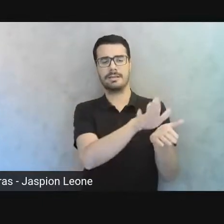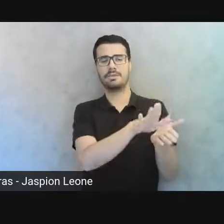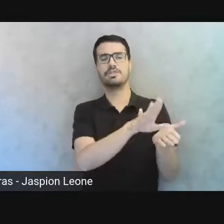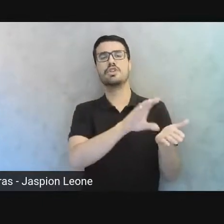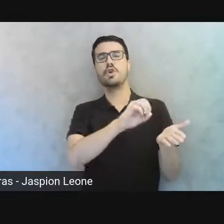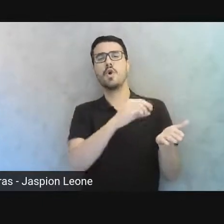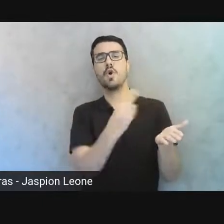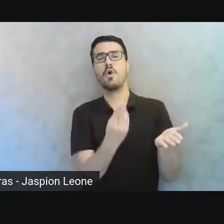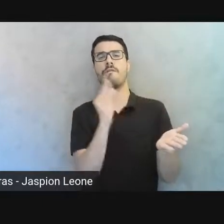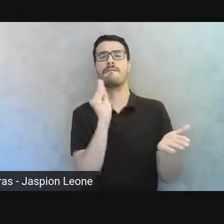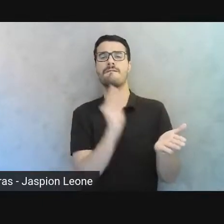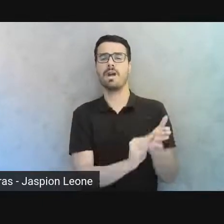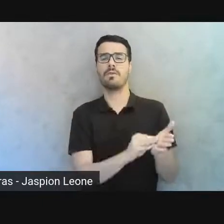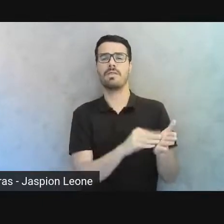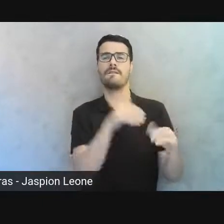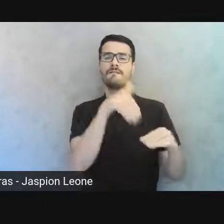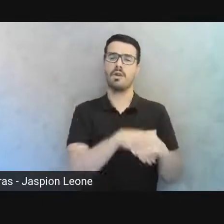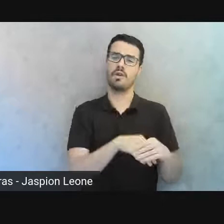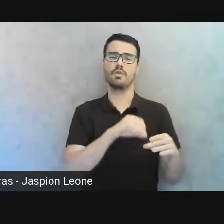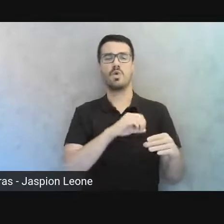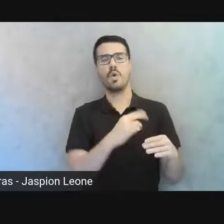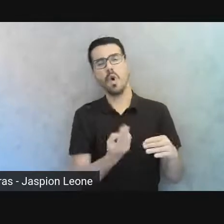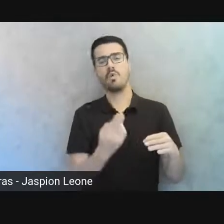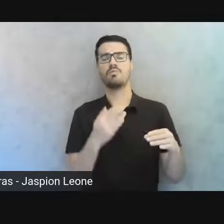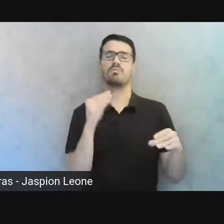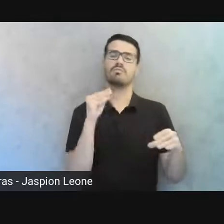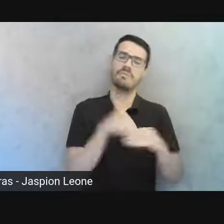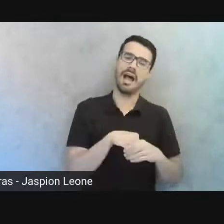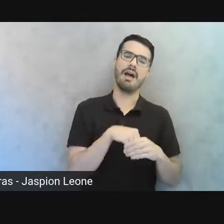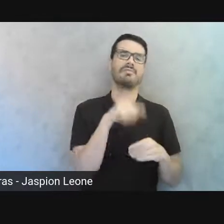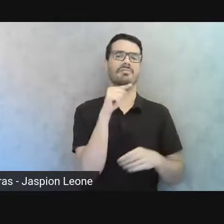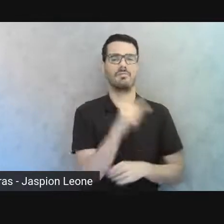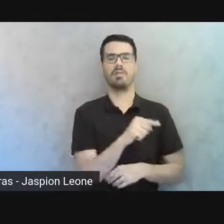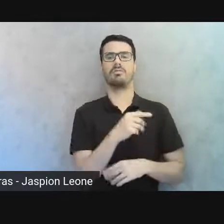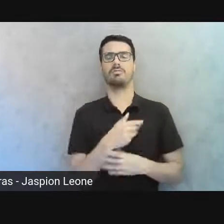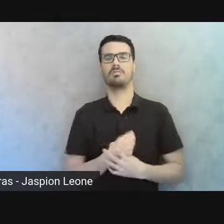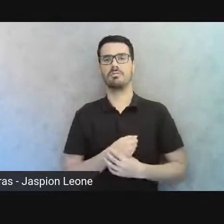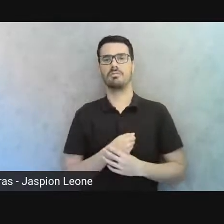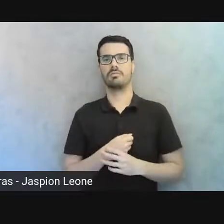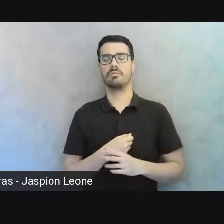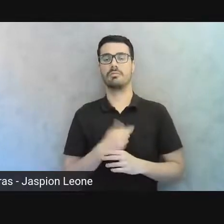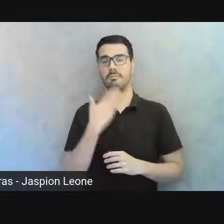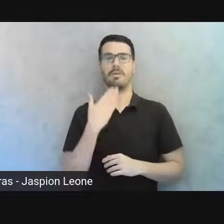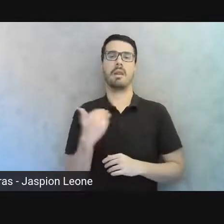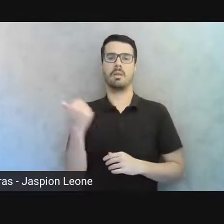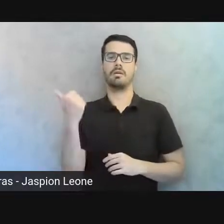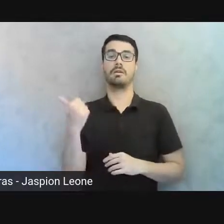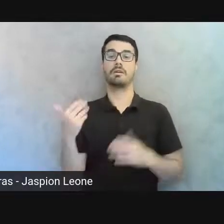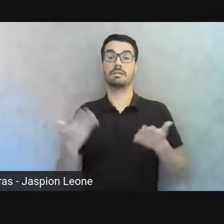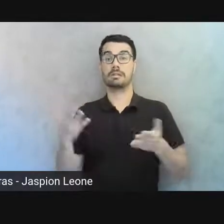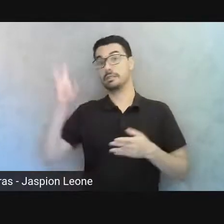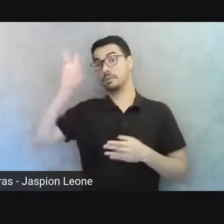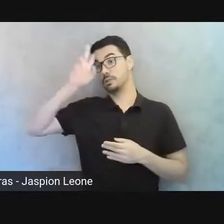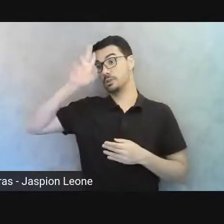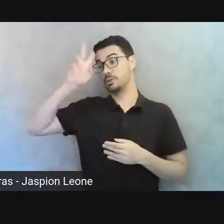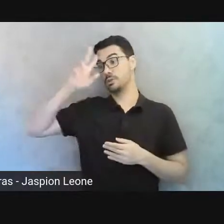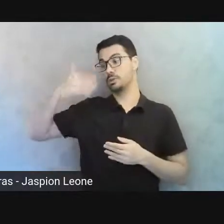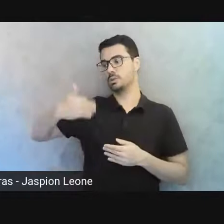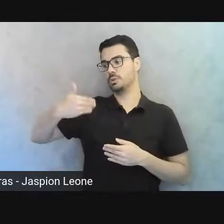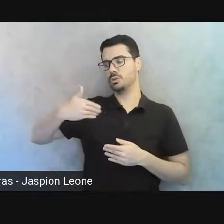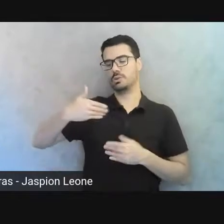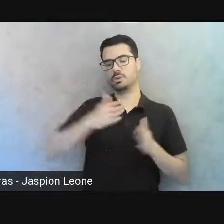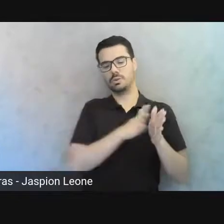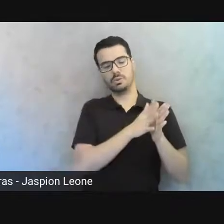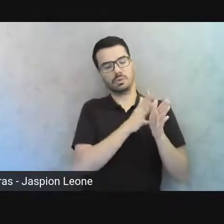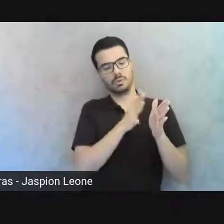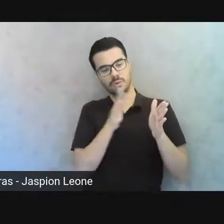com a falta do voto, né? A história recente, né, do Brasil, a história contemporânea do